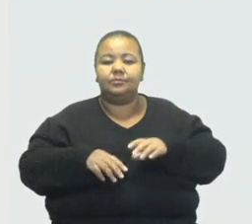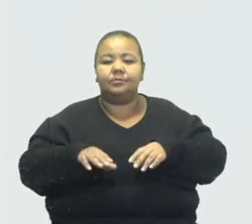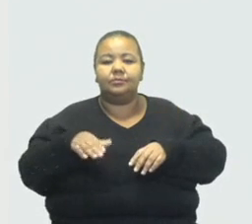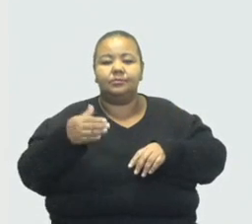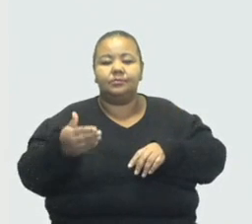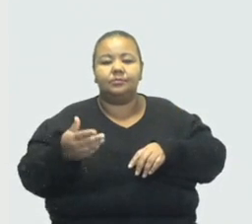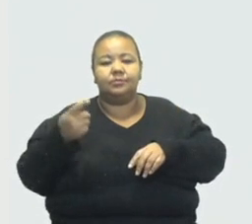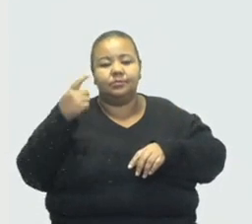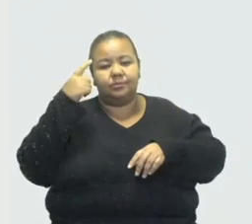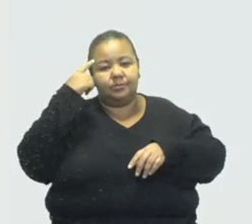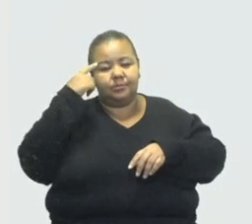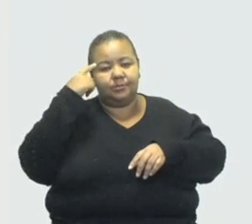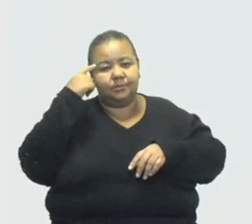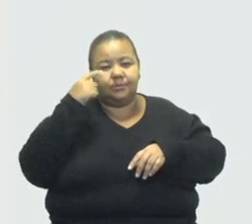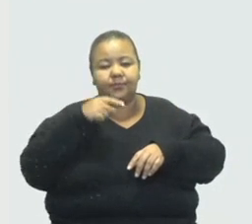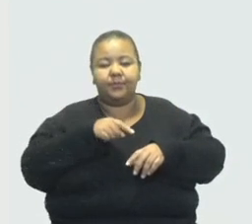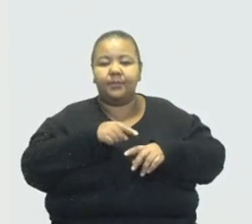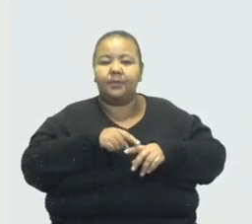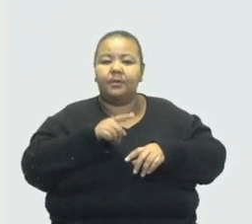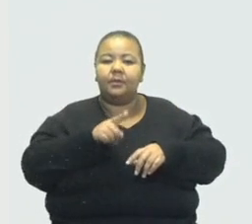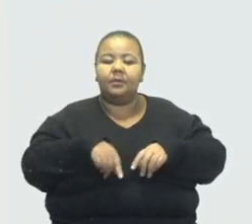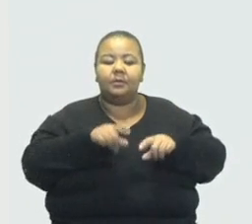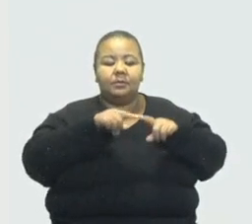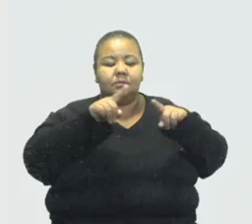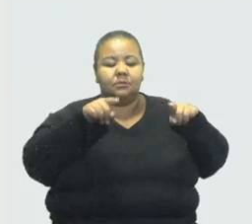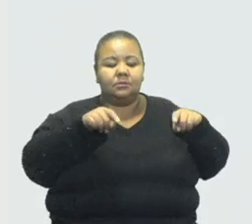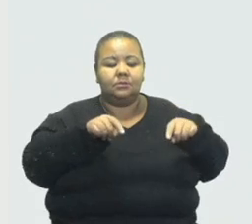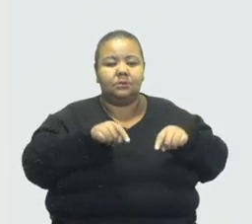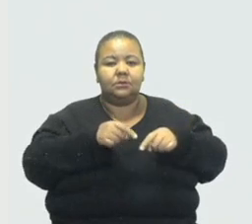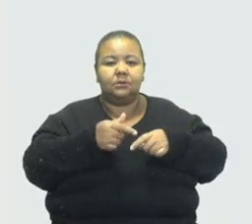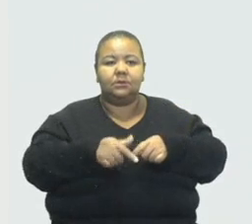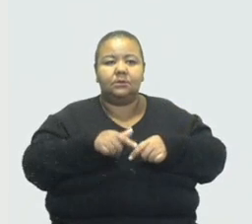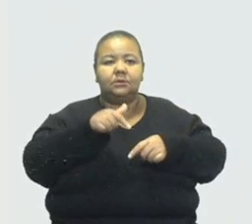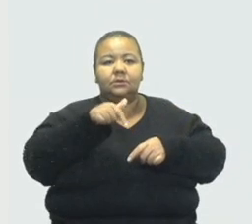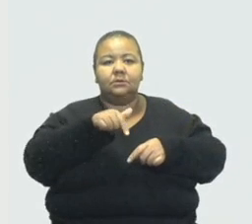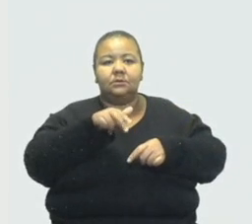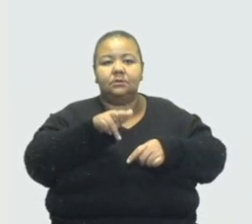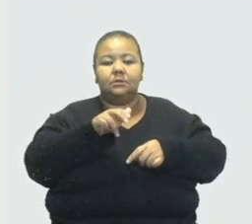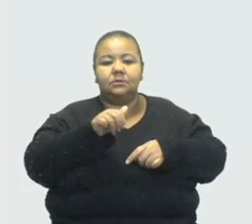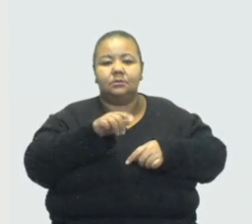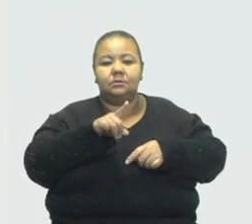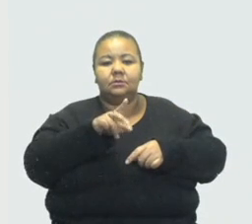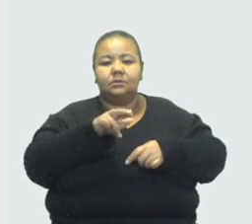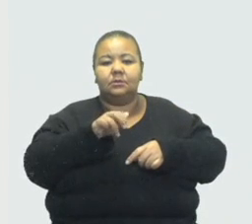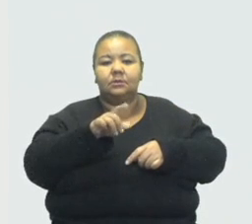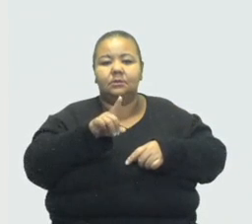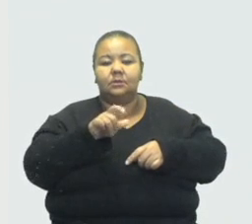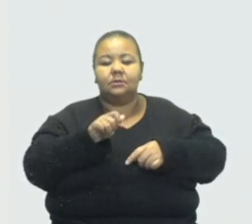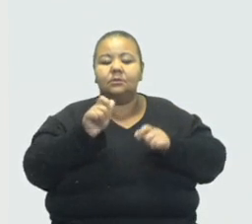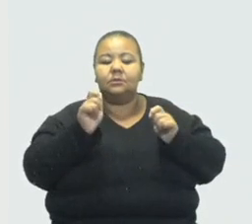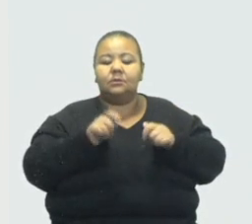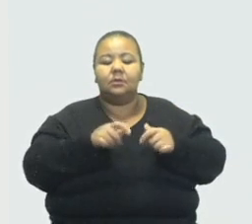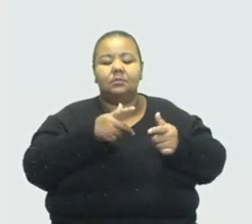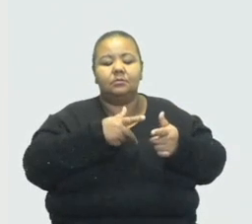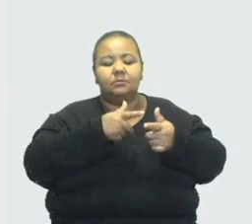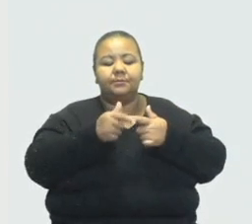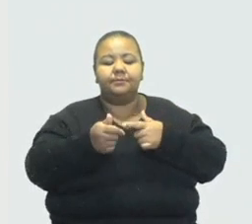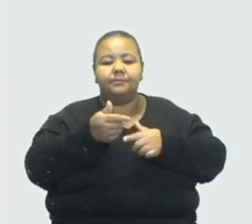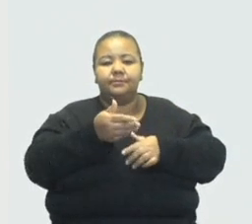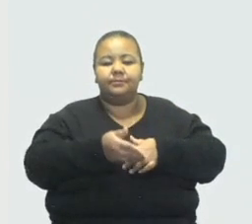nós pensamos com matrizes quadradas, elas podem ser obtidas resolvendo um sistema